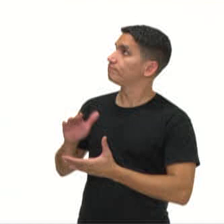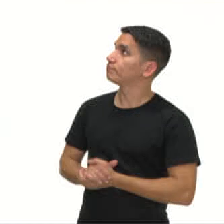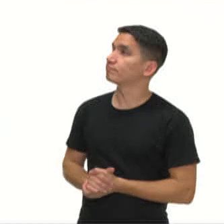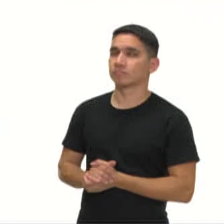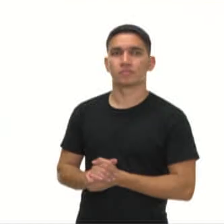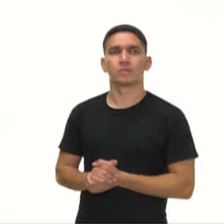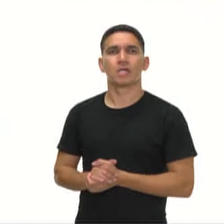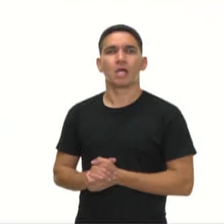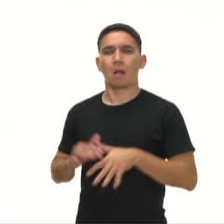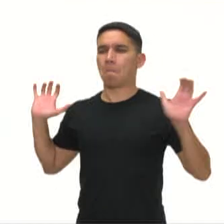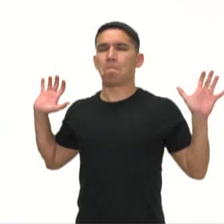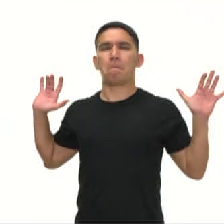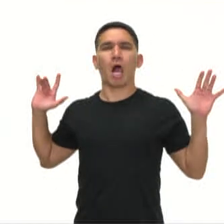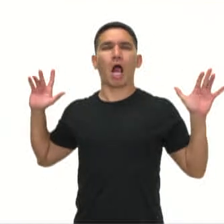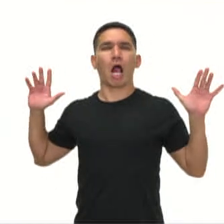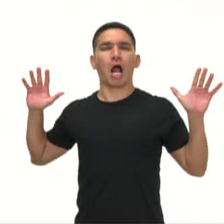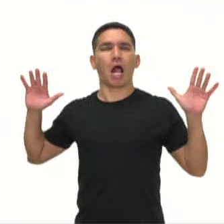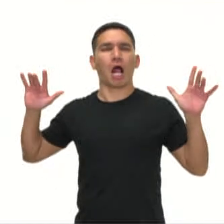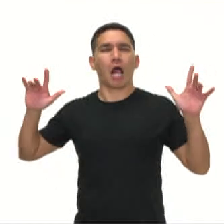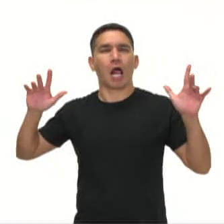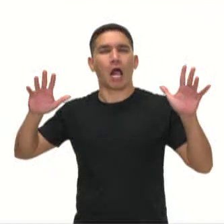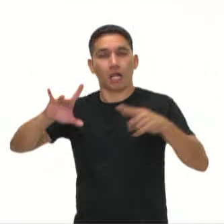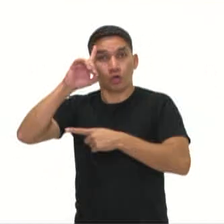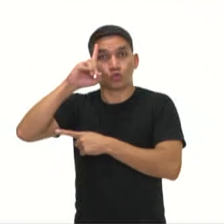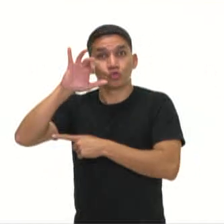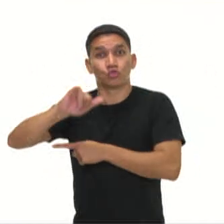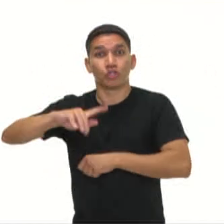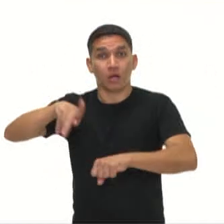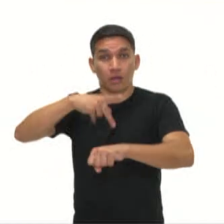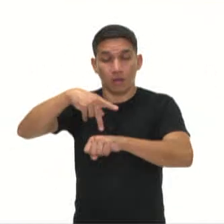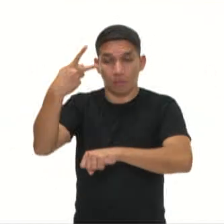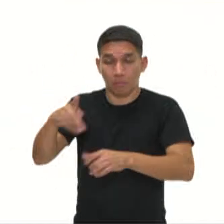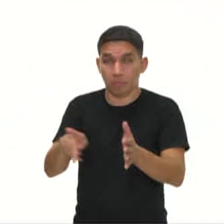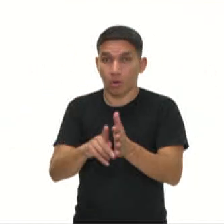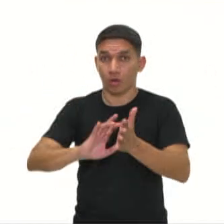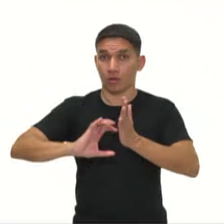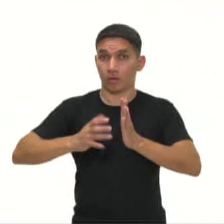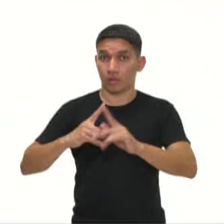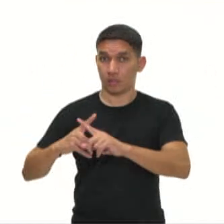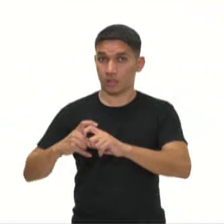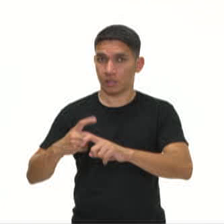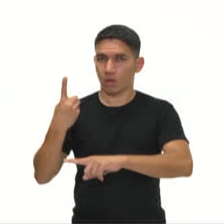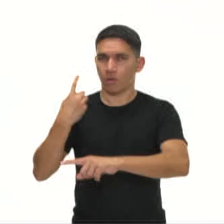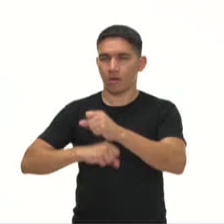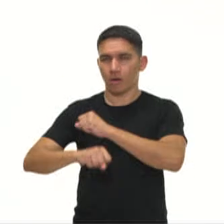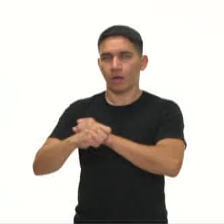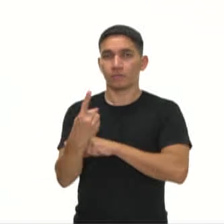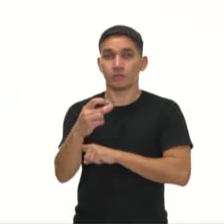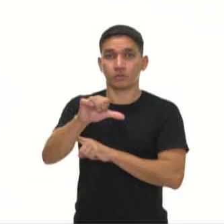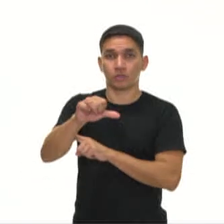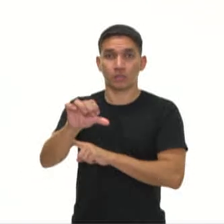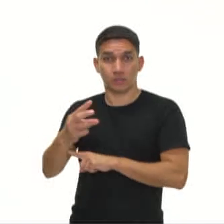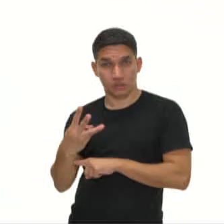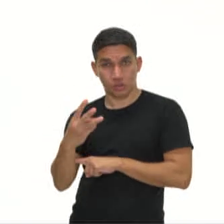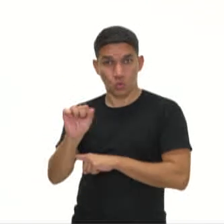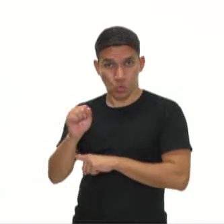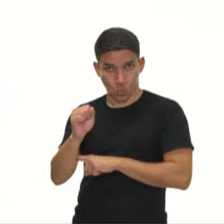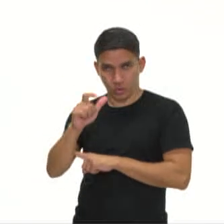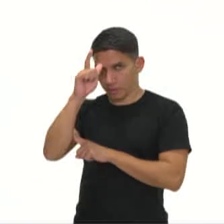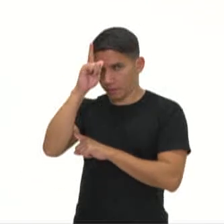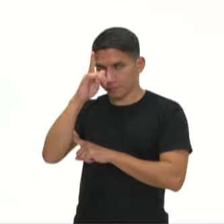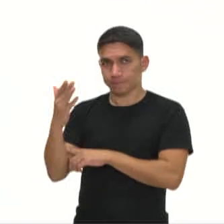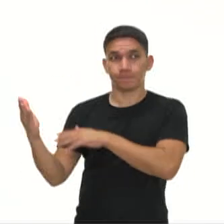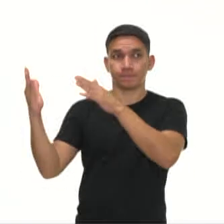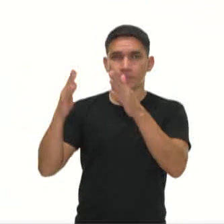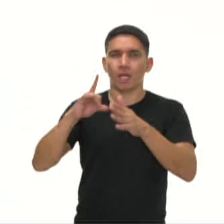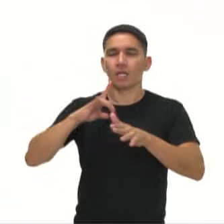um encontro o Dia Nacional do Partido Nazista, aí de 1938 na Alemanha. Aqui do lado esquerdo você